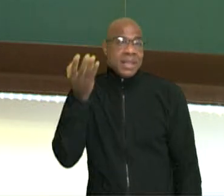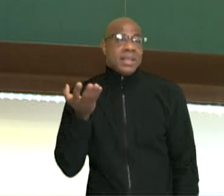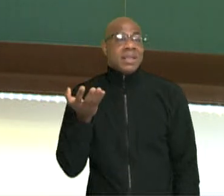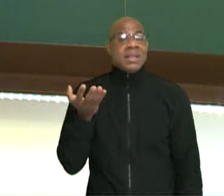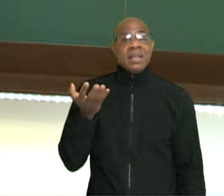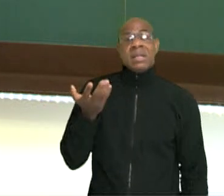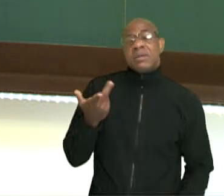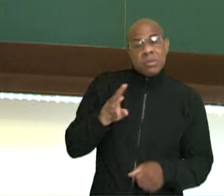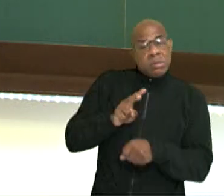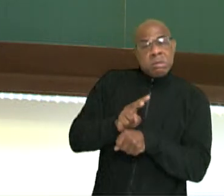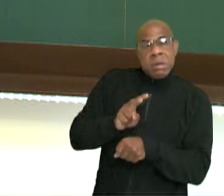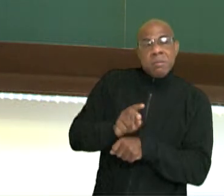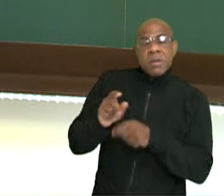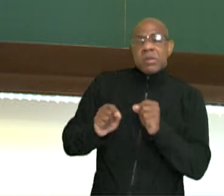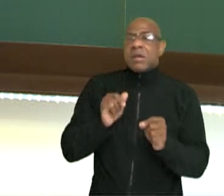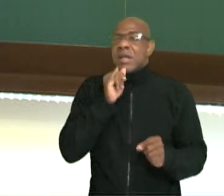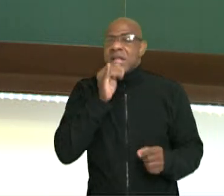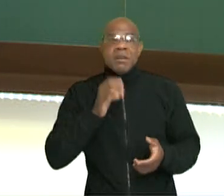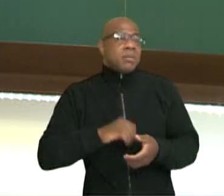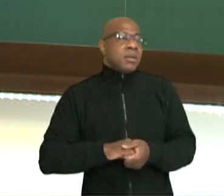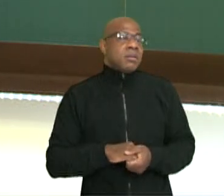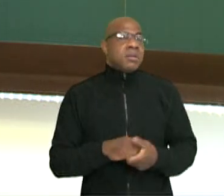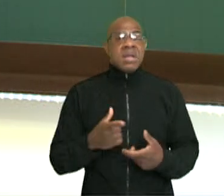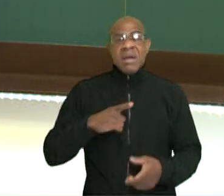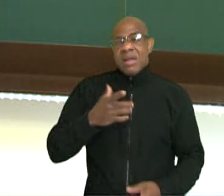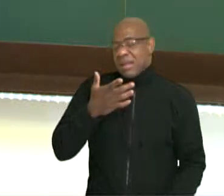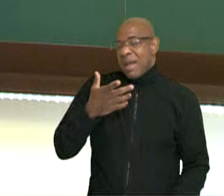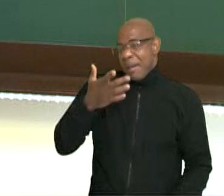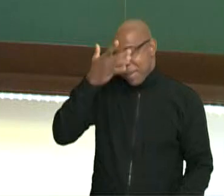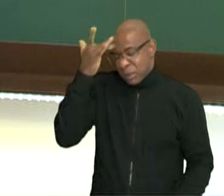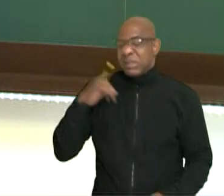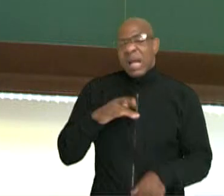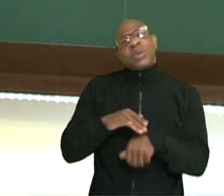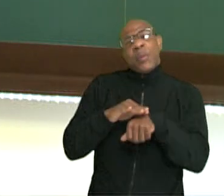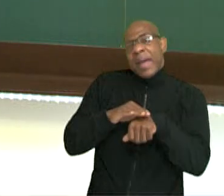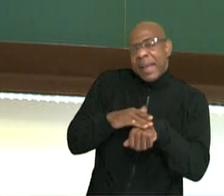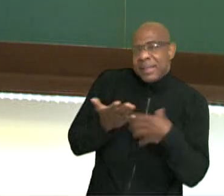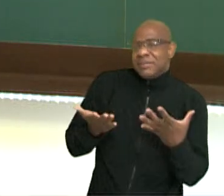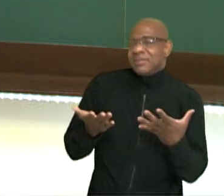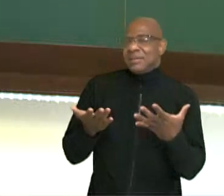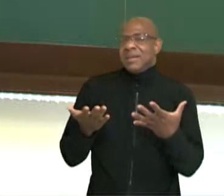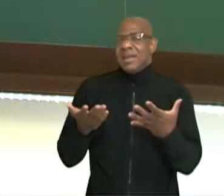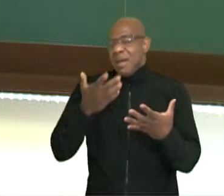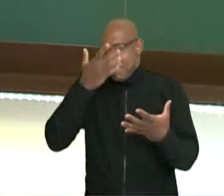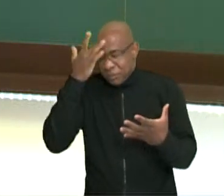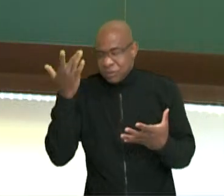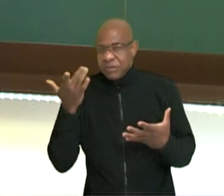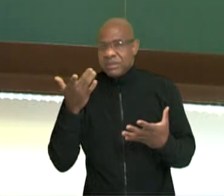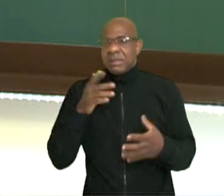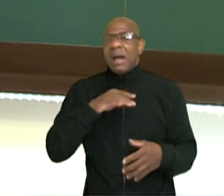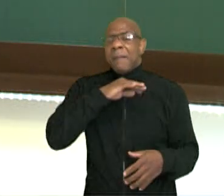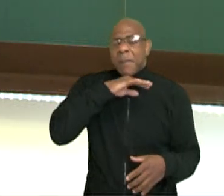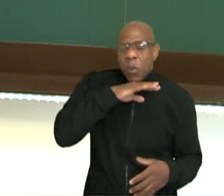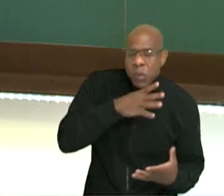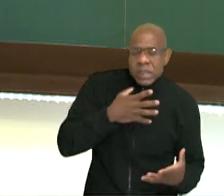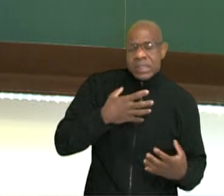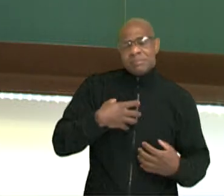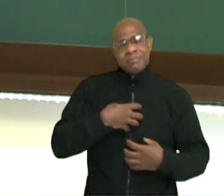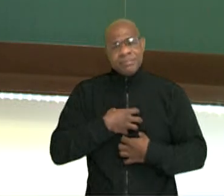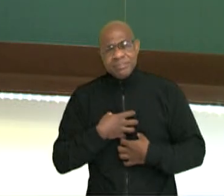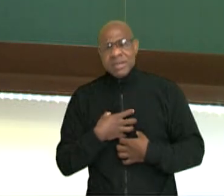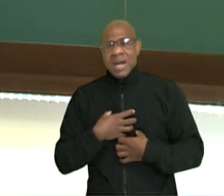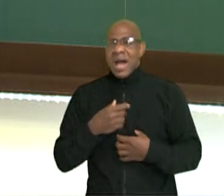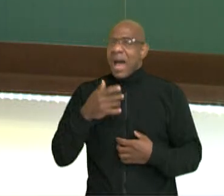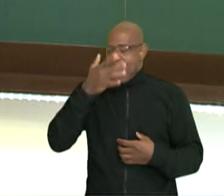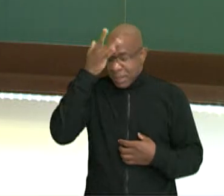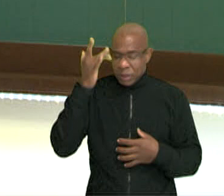de um tratamento, vamos supor lá um tratamento de saúde, por exemplo, sobre o câncer, e fazem o seu relato diário e vão